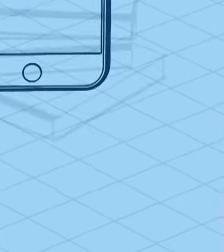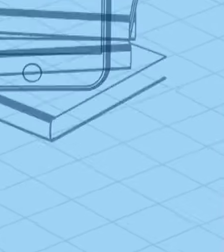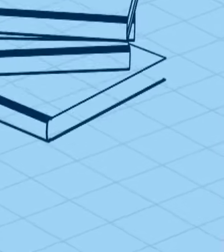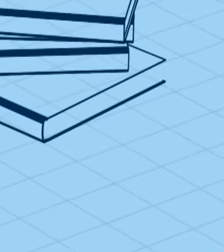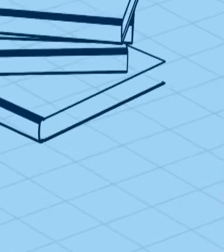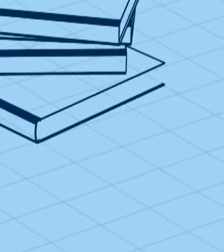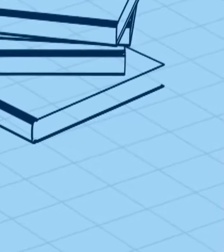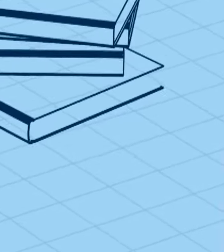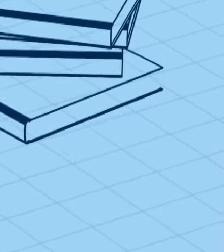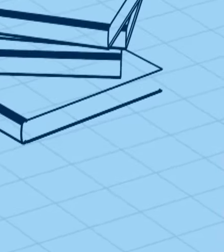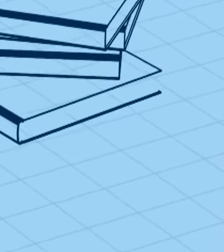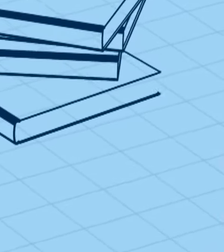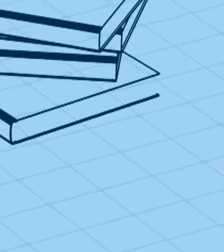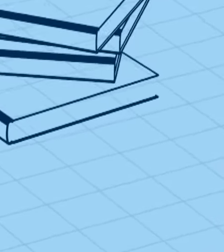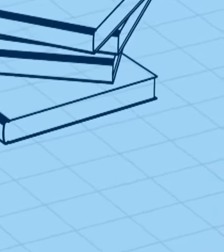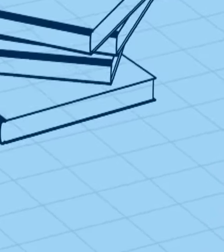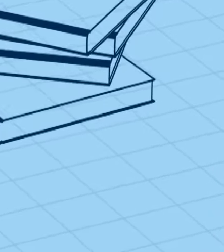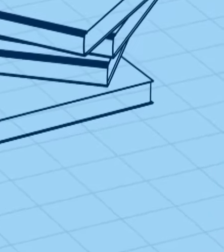a